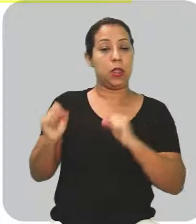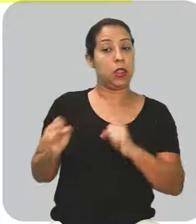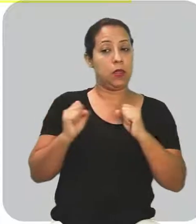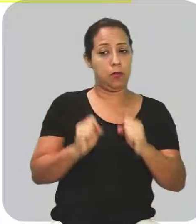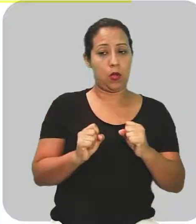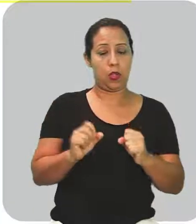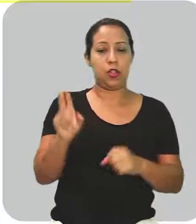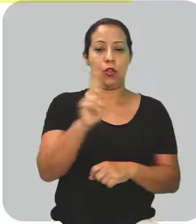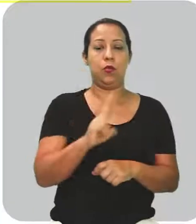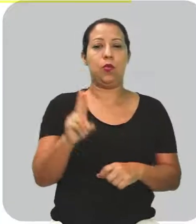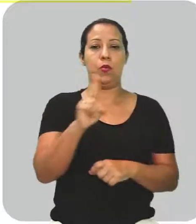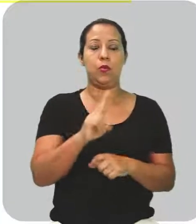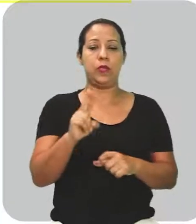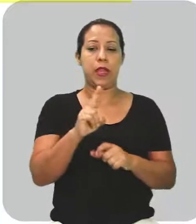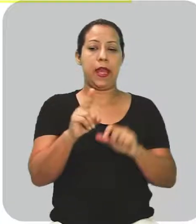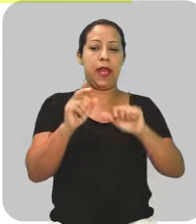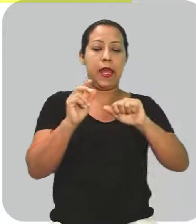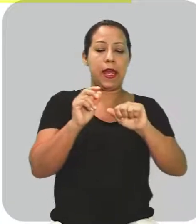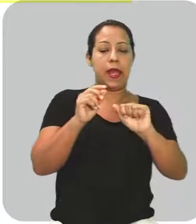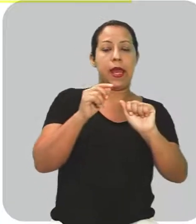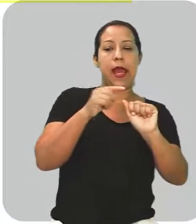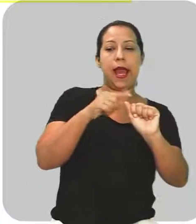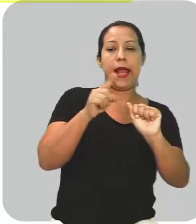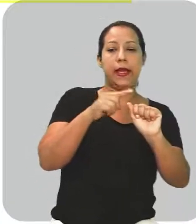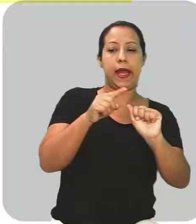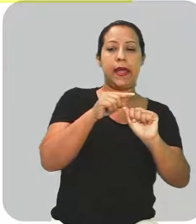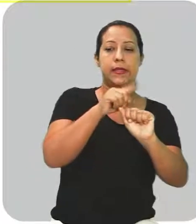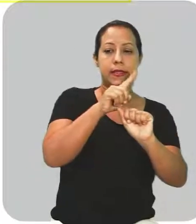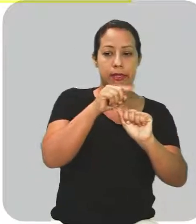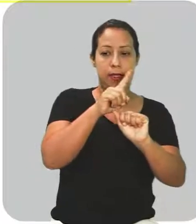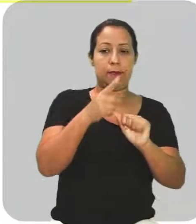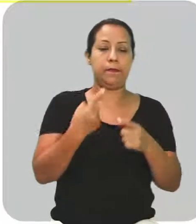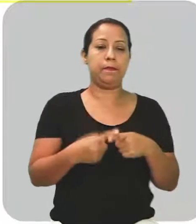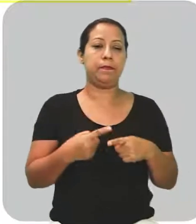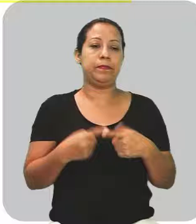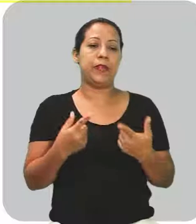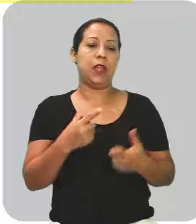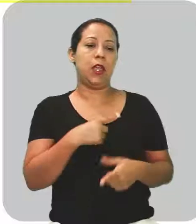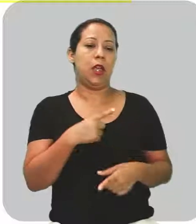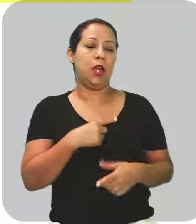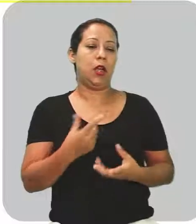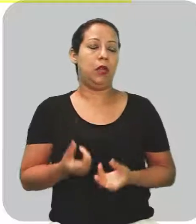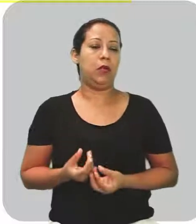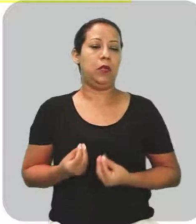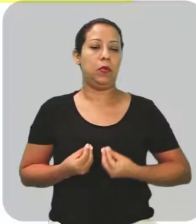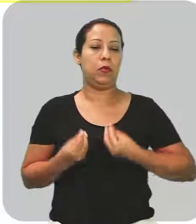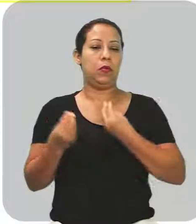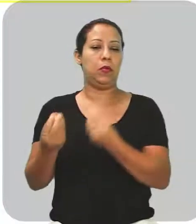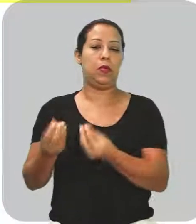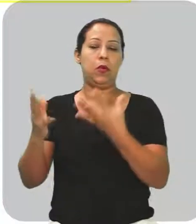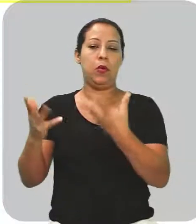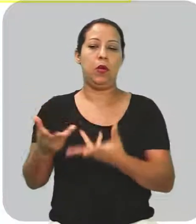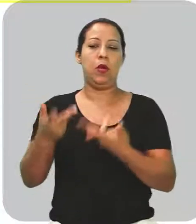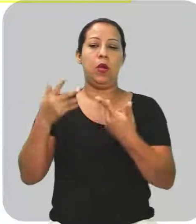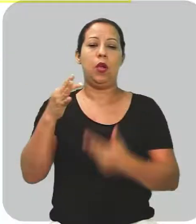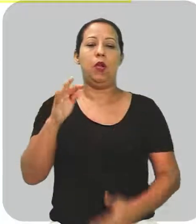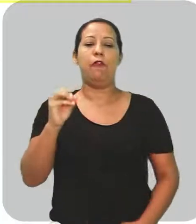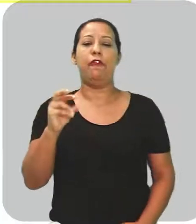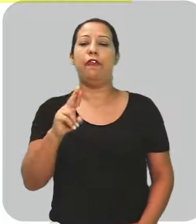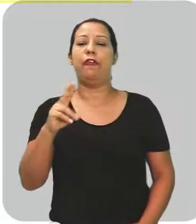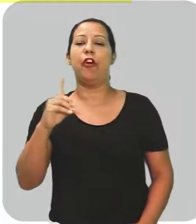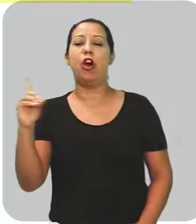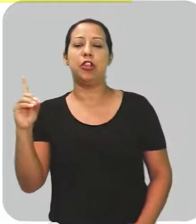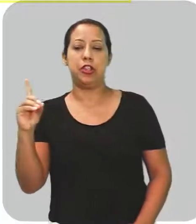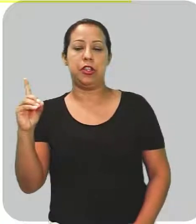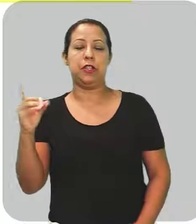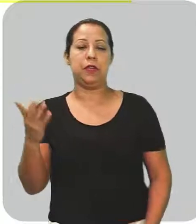exceção para esta regra. Concedeu privilégio à Ford, né? Aí nós estamos